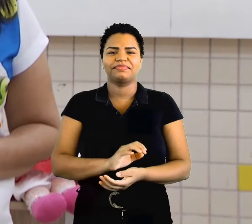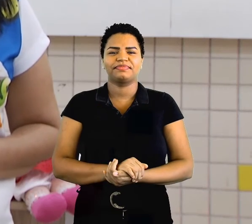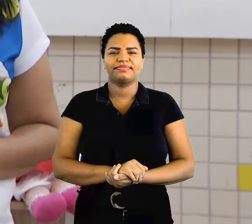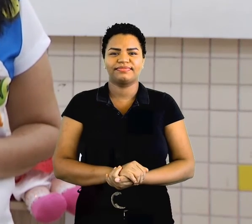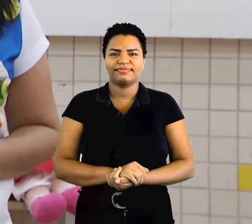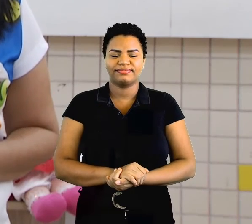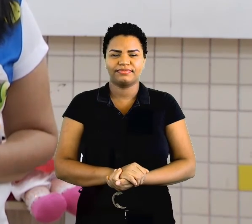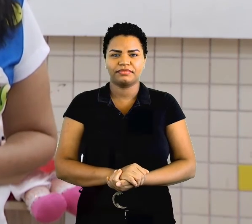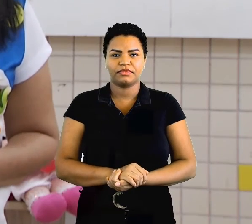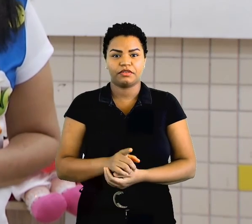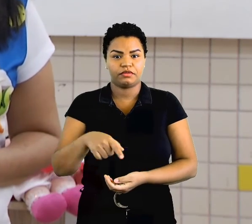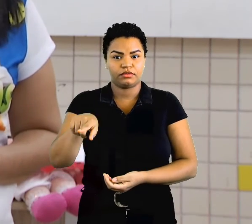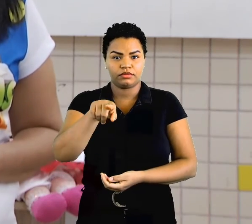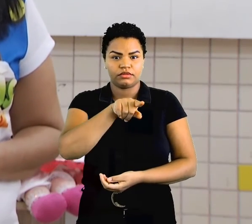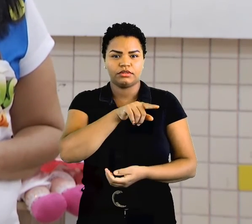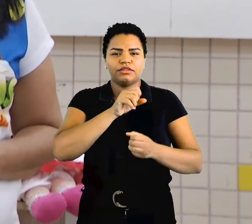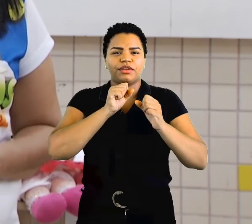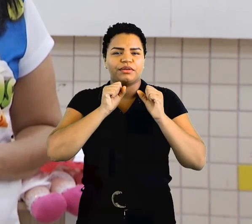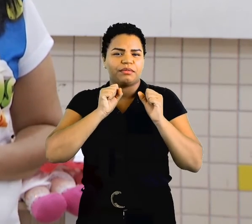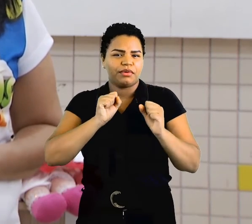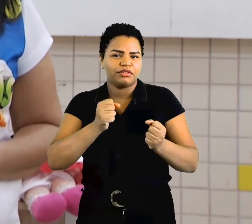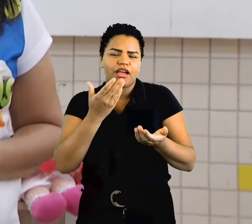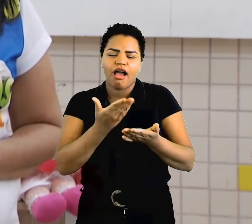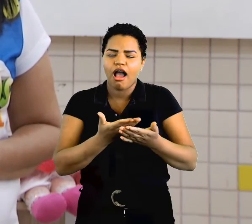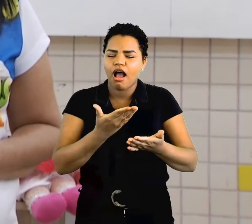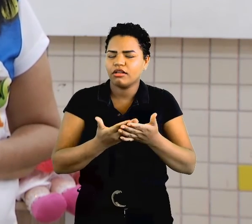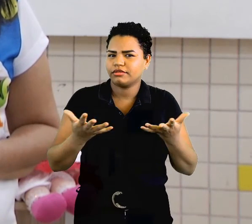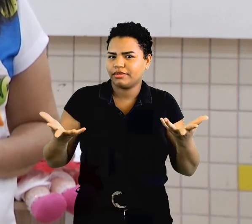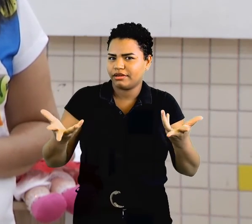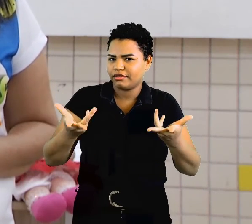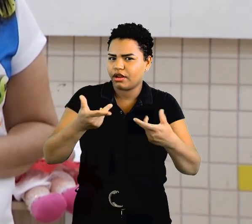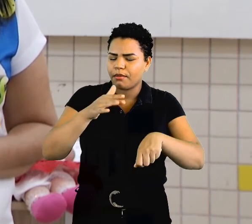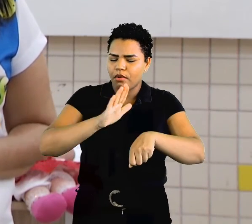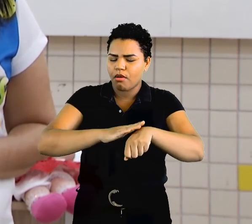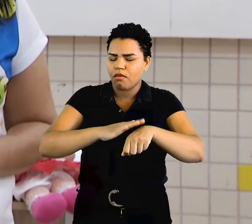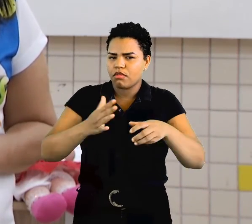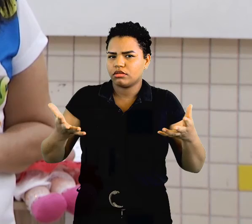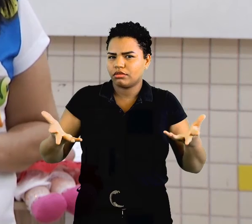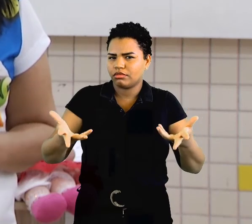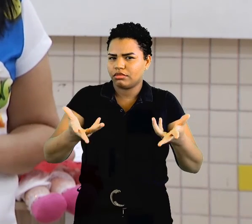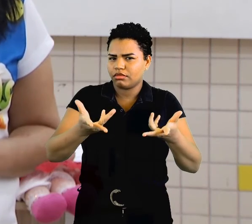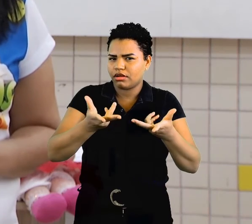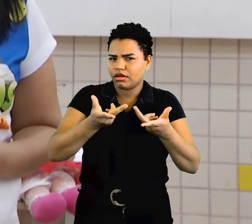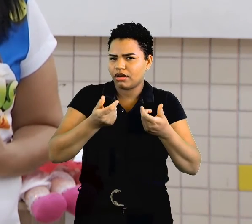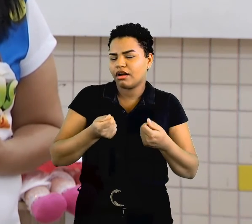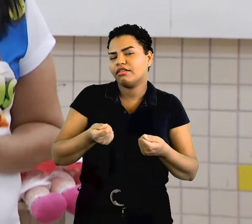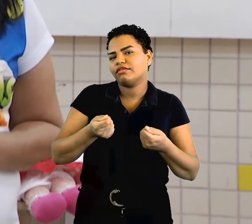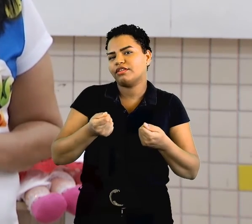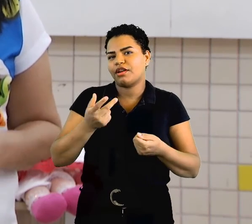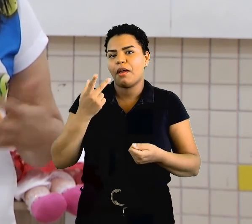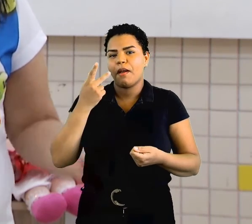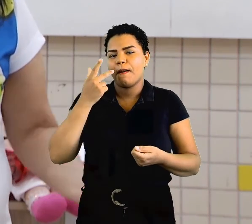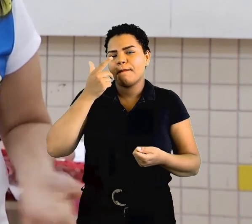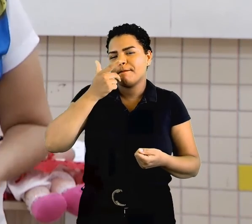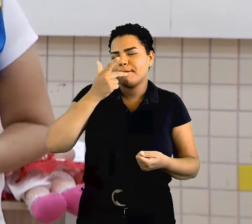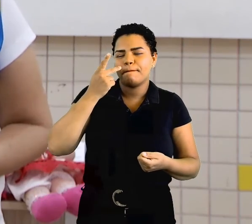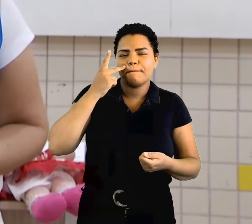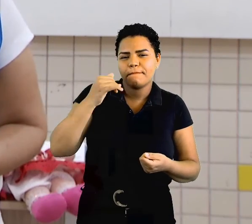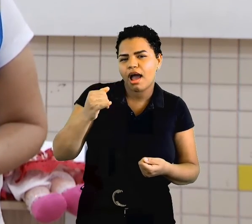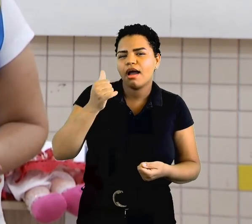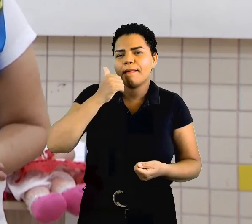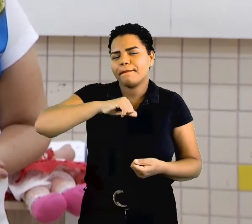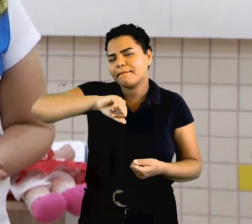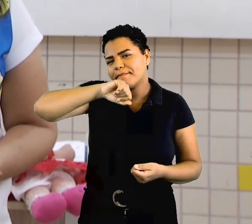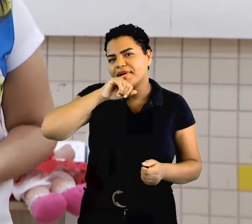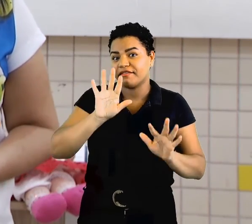ter aulas maravilhosas, que vocês possam ter momentos maravilhosos com teu pai, com tua mãe, com a tua família e que